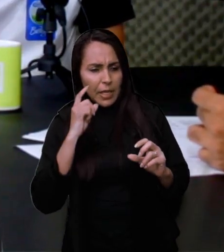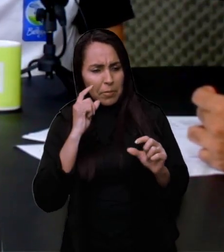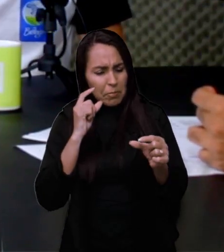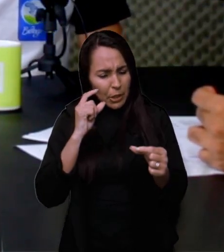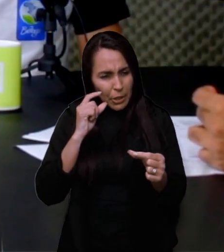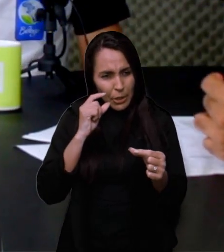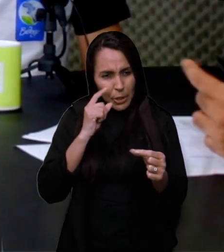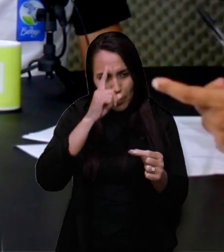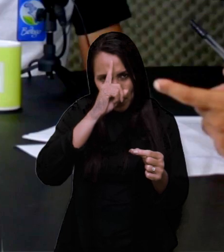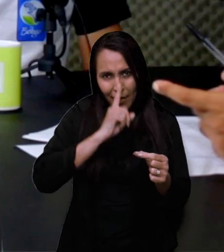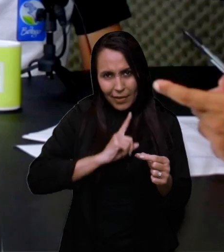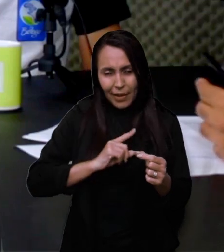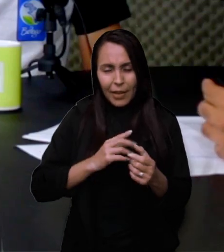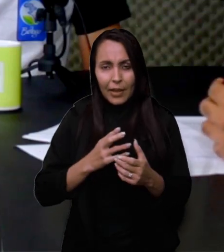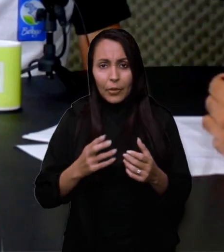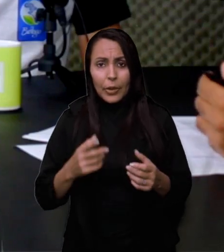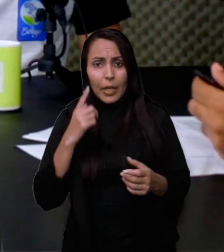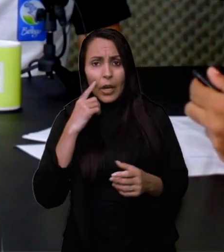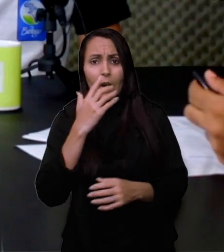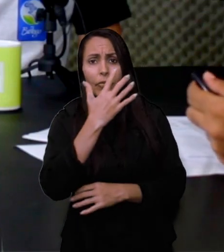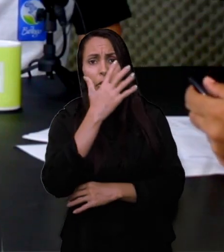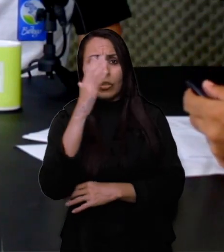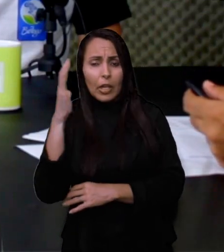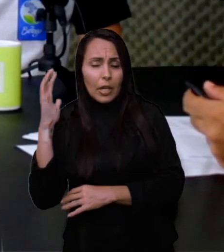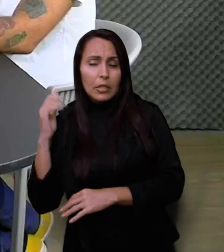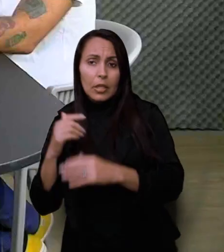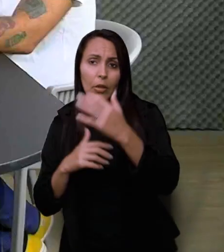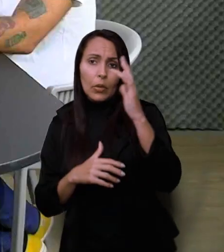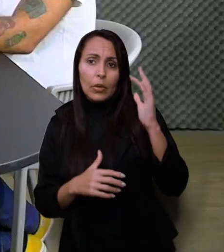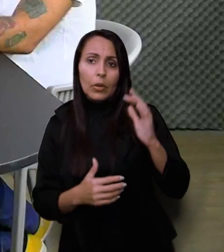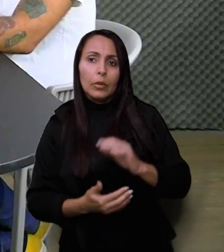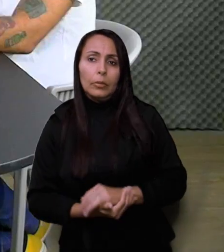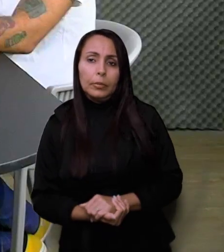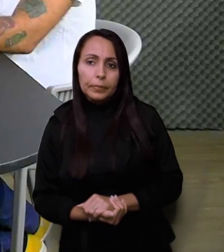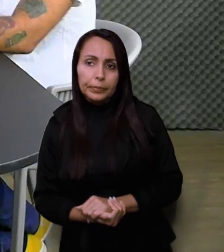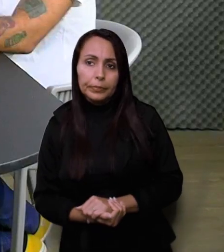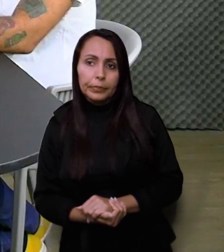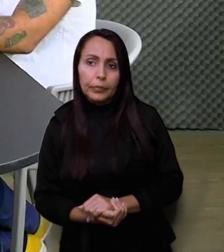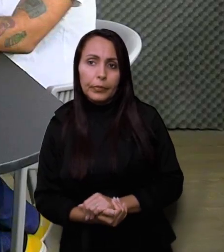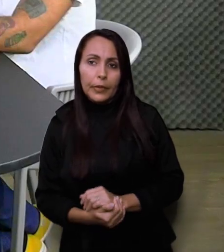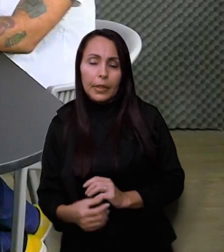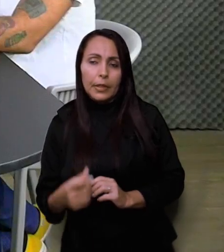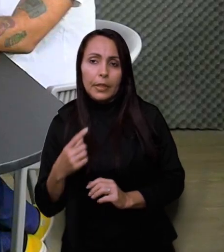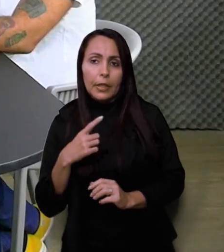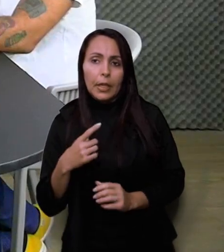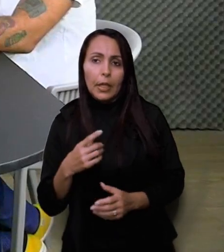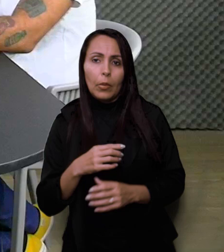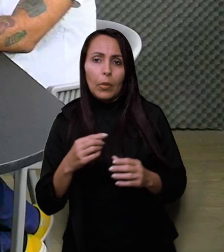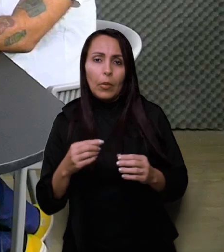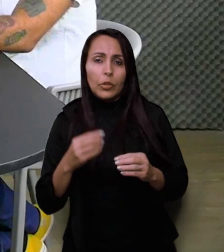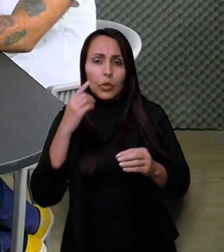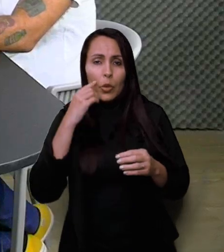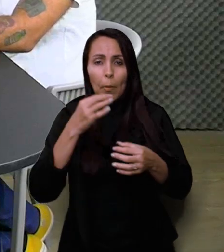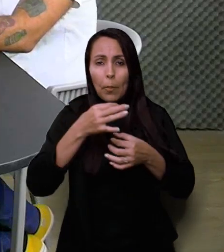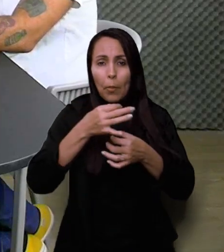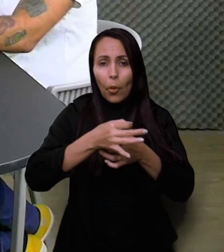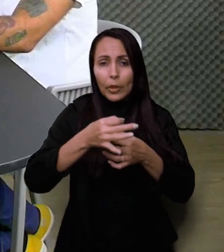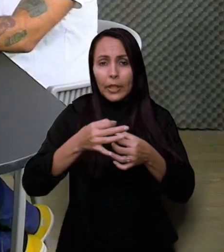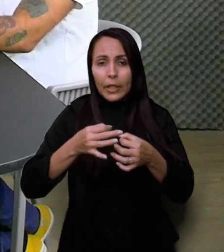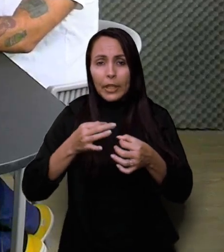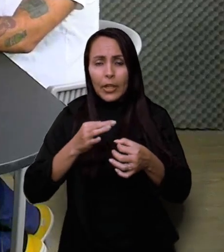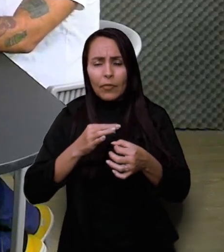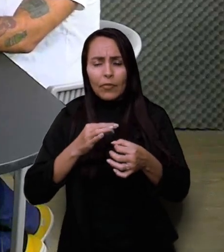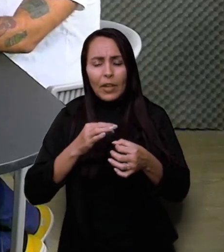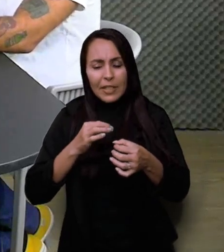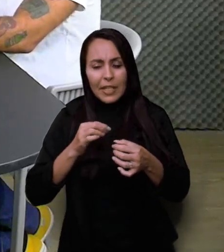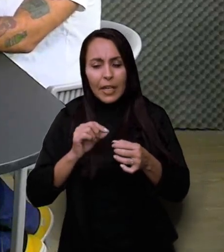Sim, na areia. sim. A vegetação, tinha chique-chique. Tu lembra de chique-chique? Que era uma plantinha que tinha umas bolinhas Que dentro que faz faziam assim. barulho. É. Não